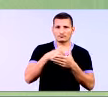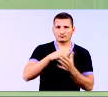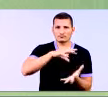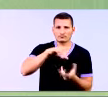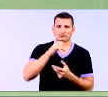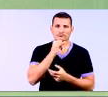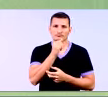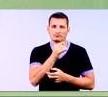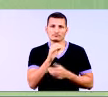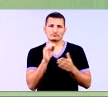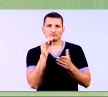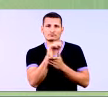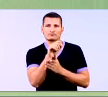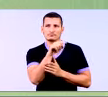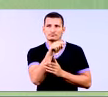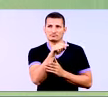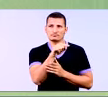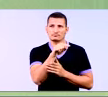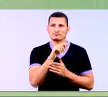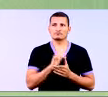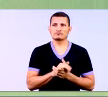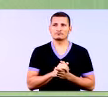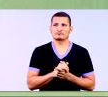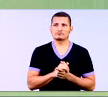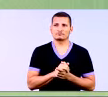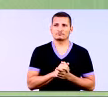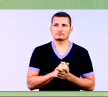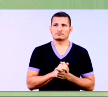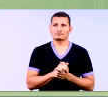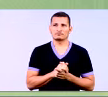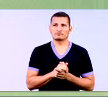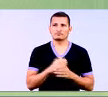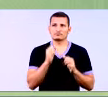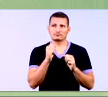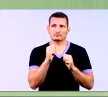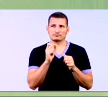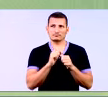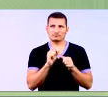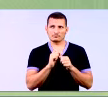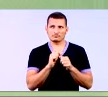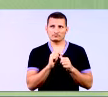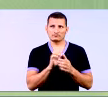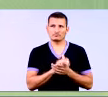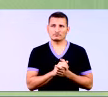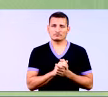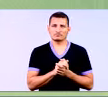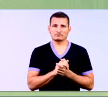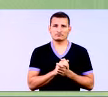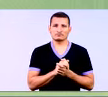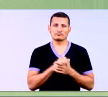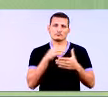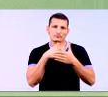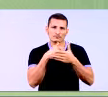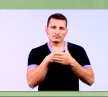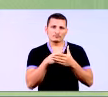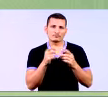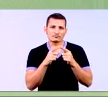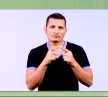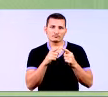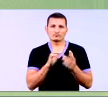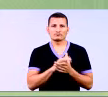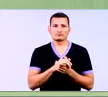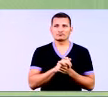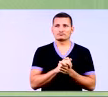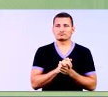aqui, ó, e a outra aqui, a gente pode fazer um campo de futebol e aqui no meio de campo está o processador. O processador